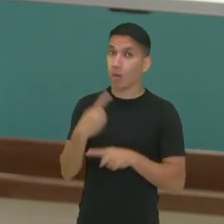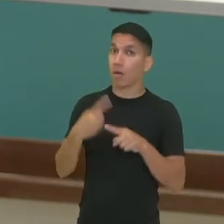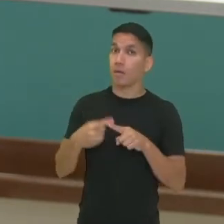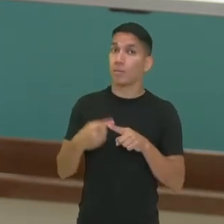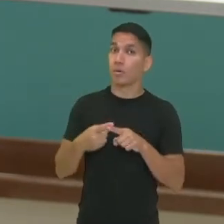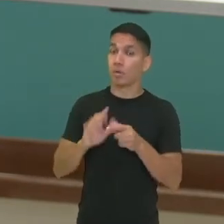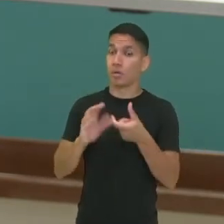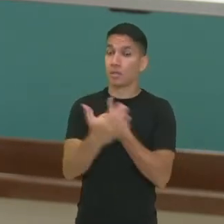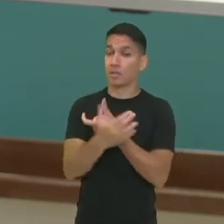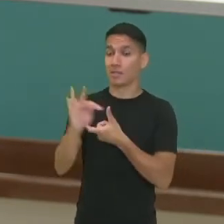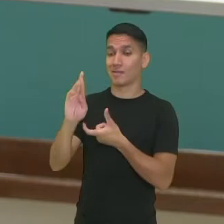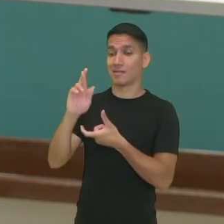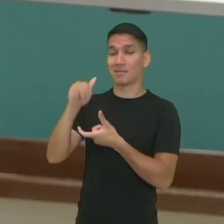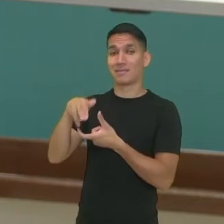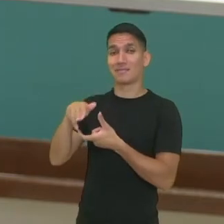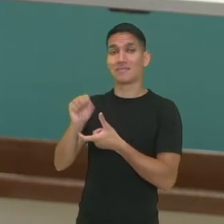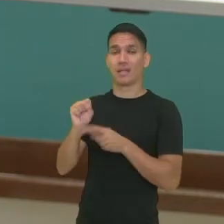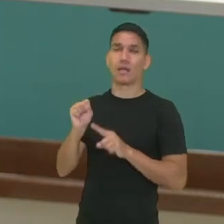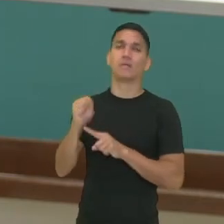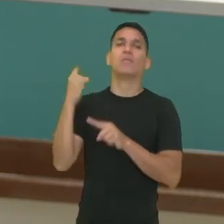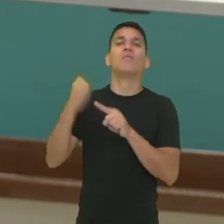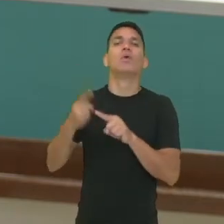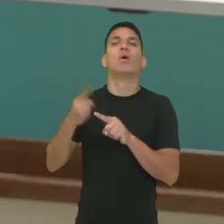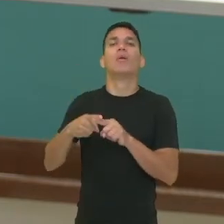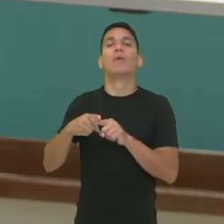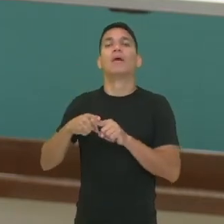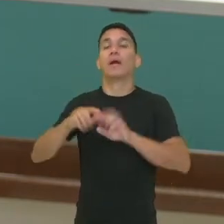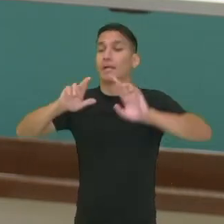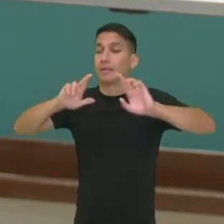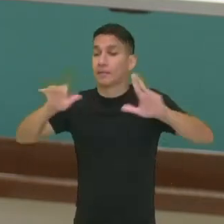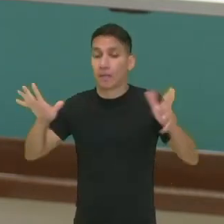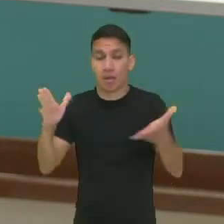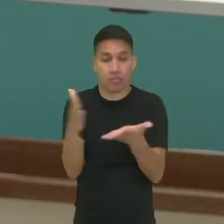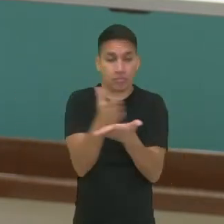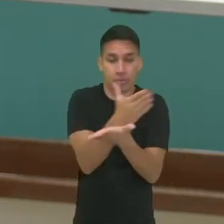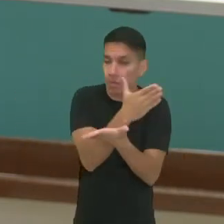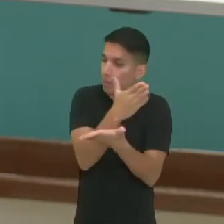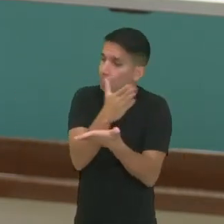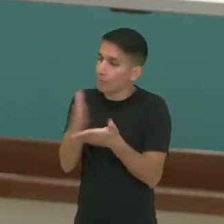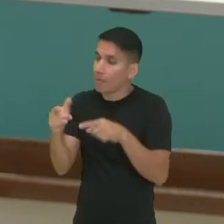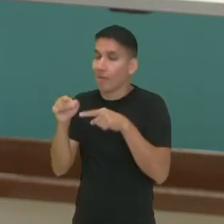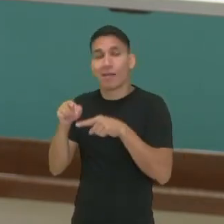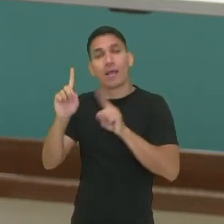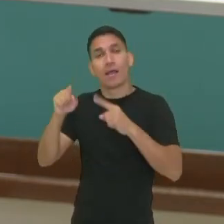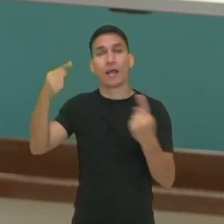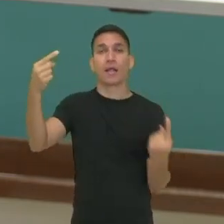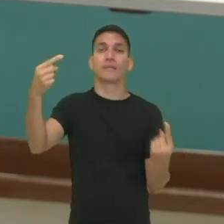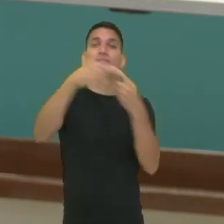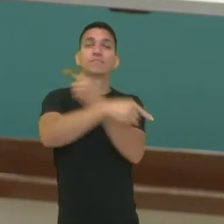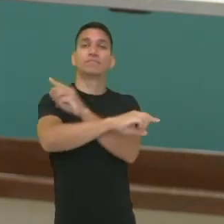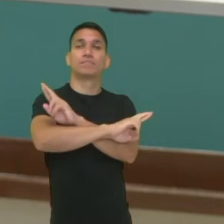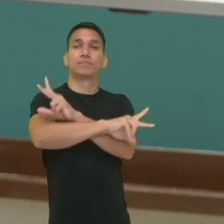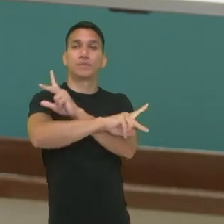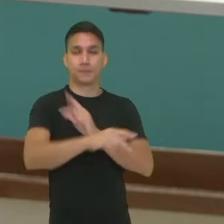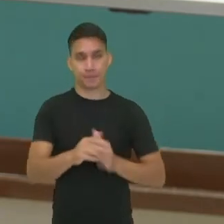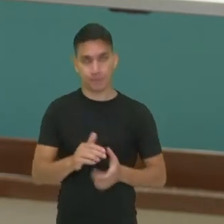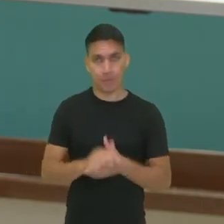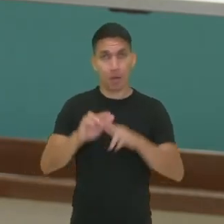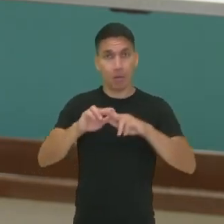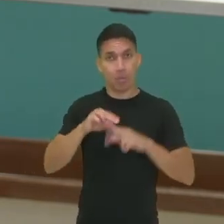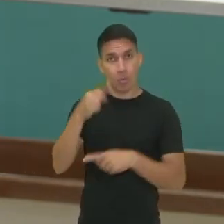termo trans, justamente para designar que esse aqui é o isômero trans. Então, vai